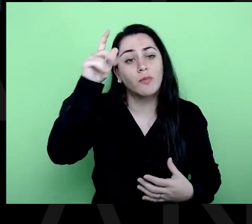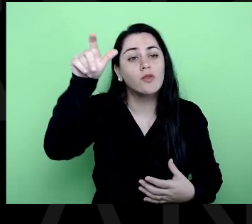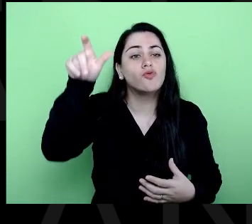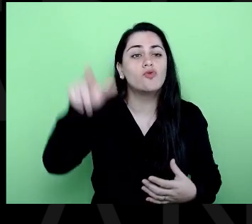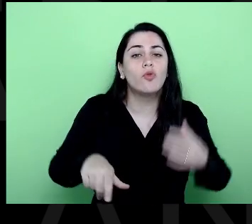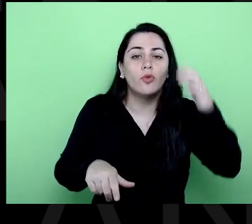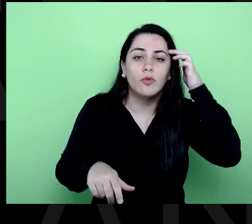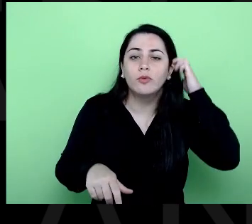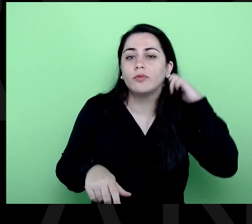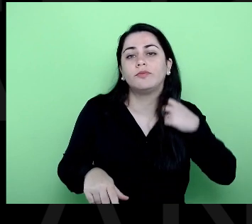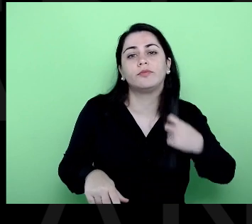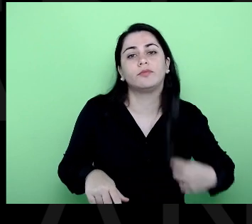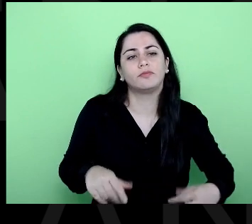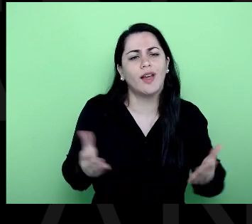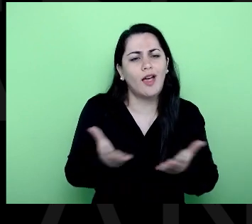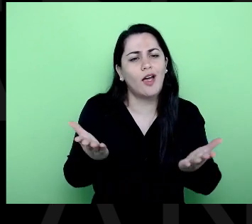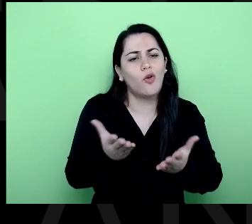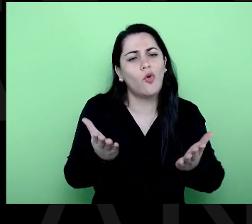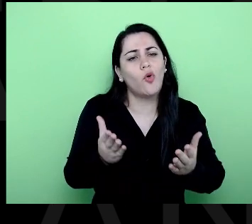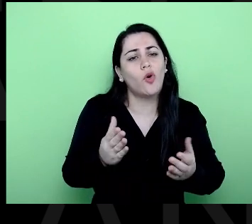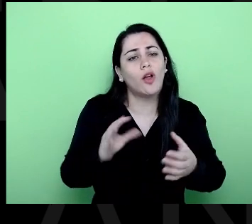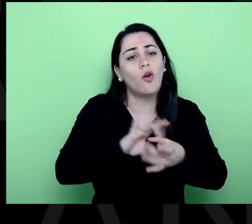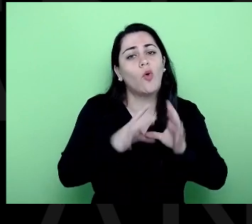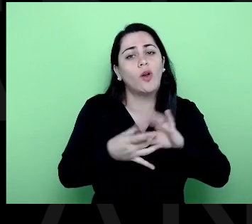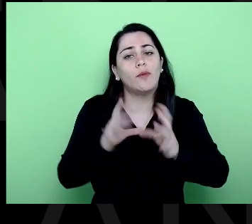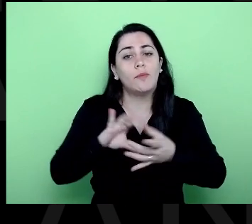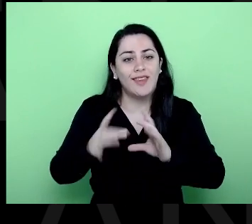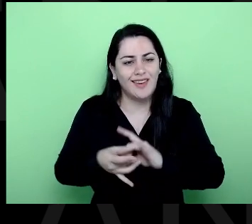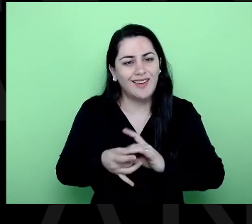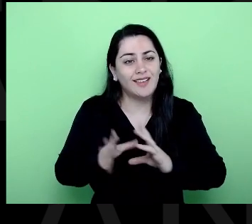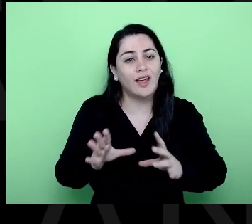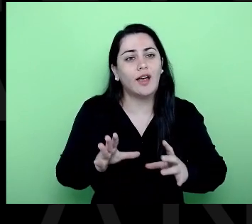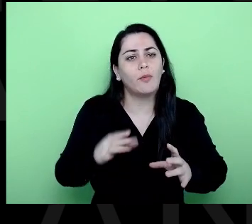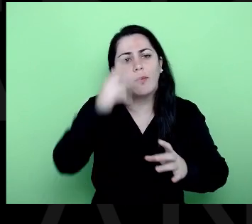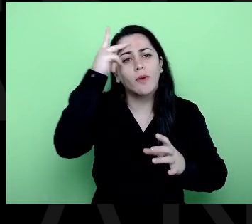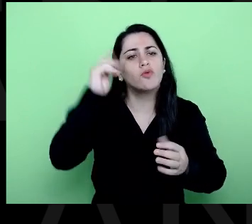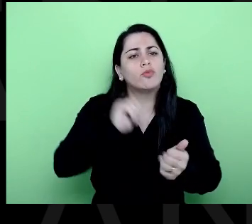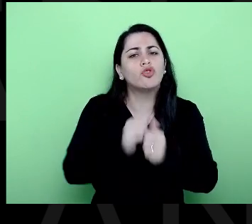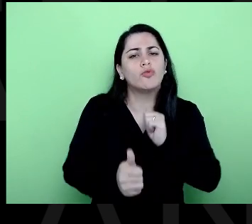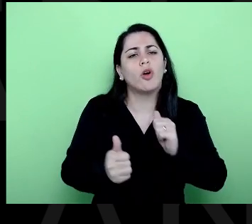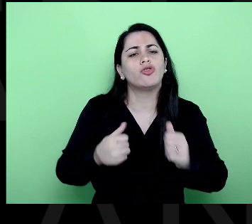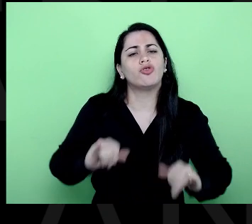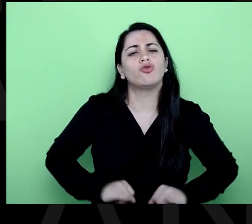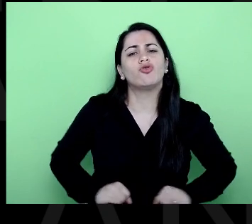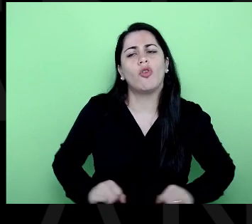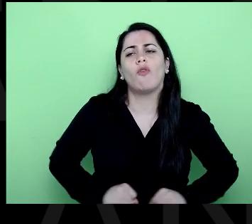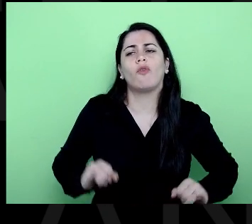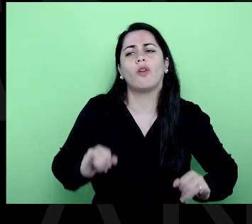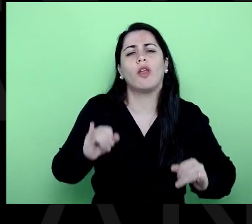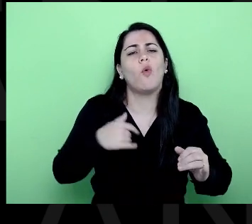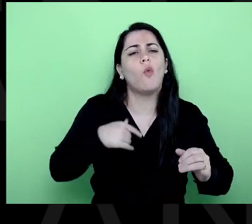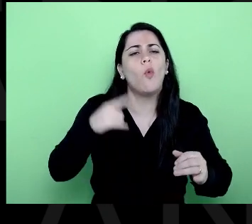de um esportista. Ah, agora, Olimpíada, agora, um esportista que sofreu, lutou, e conquistou